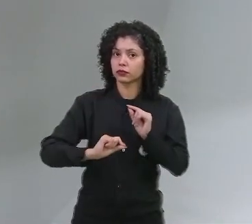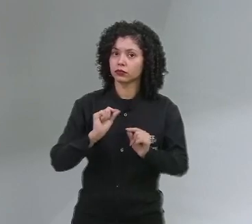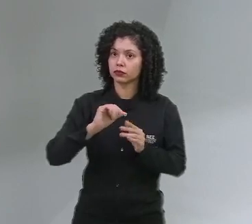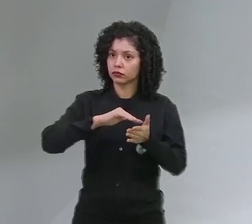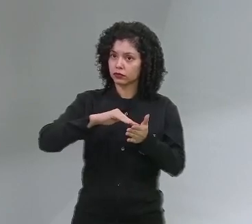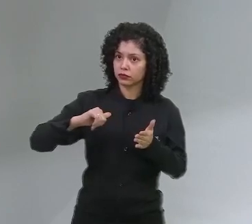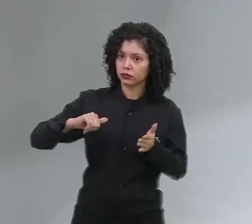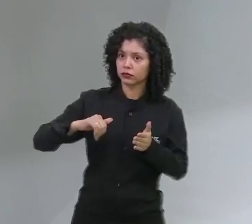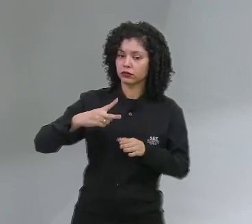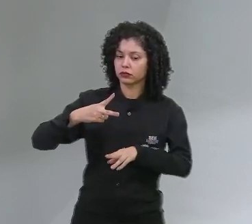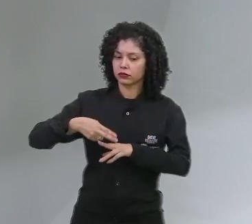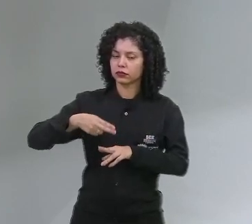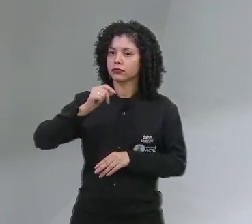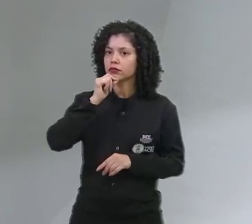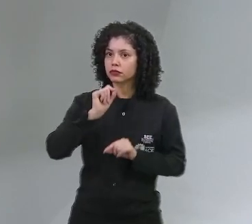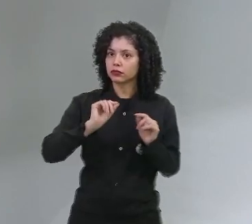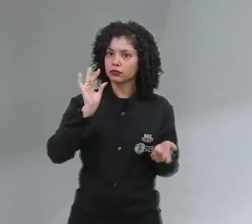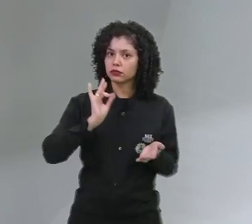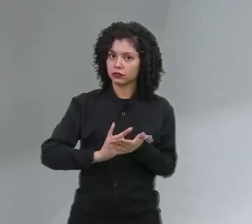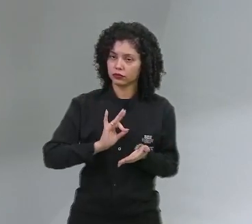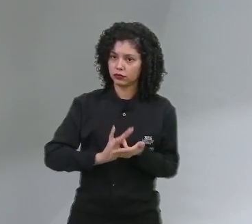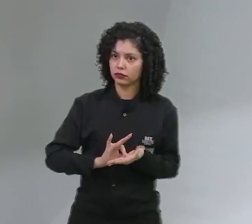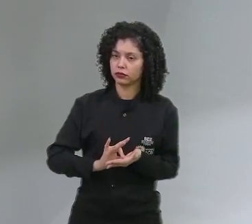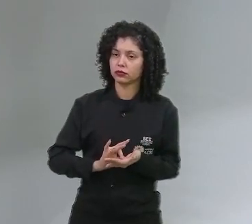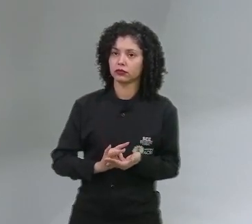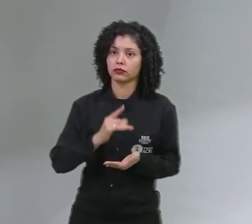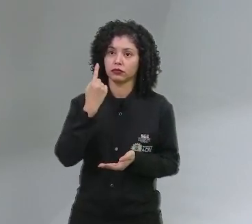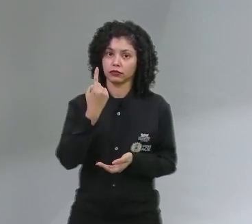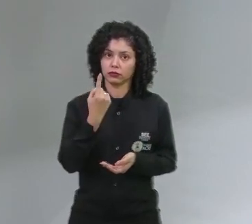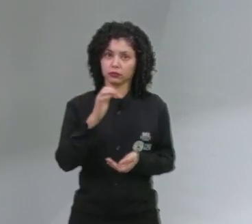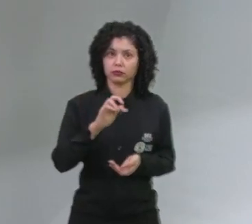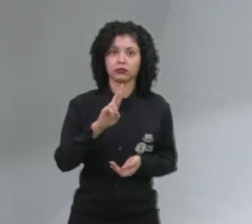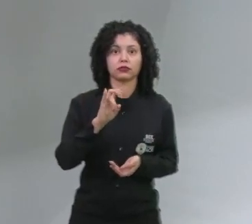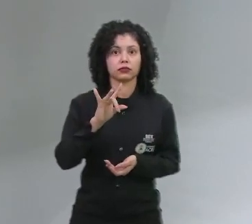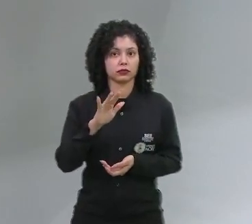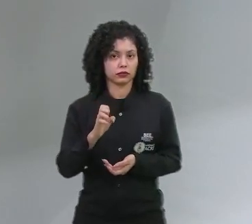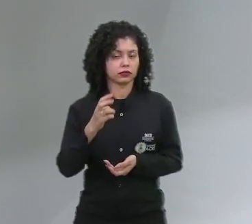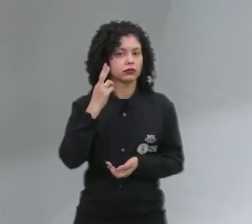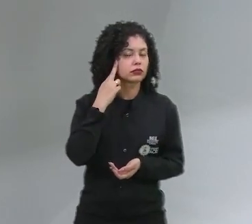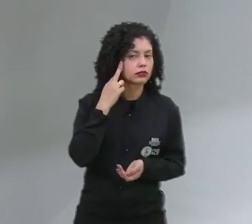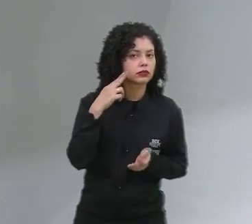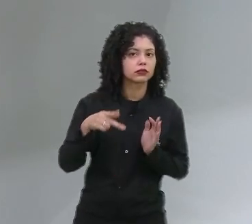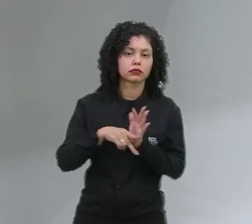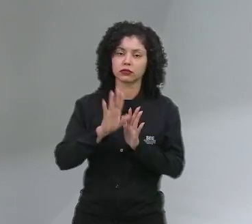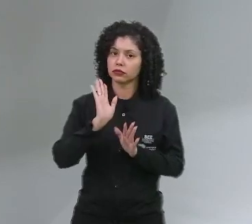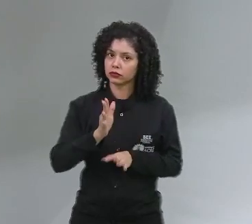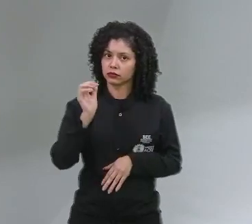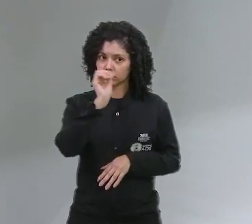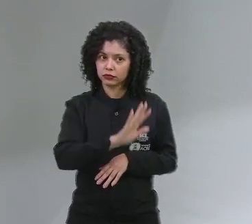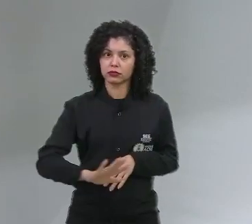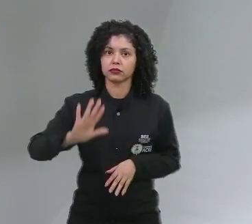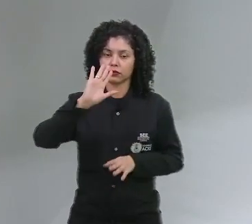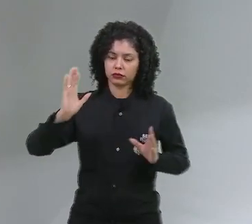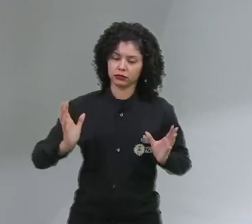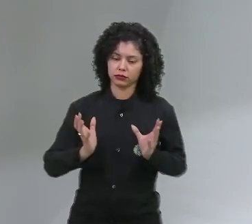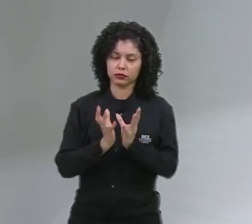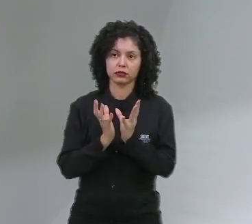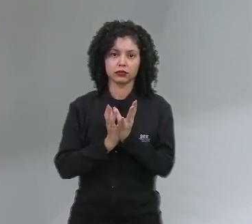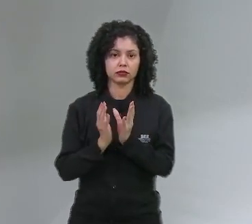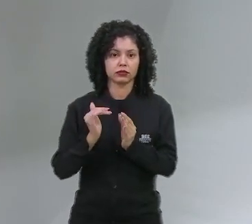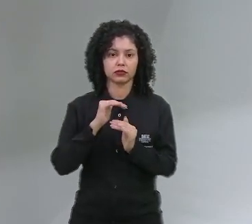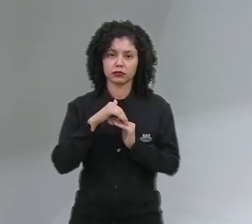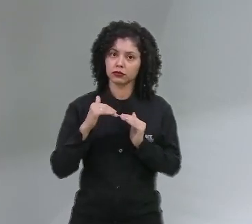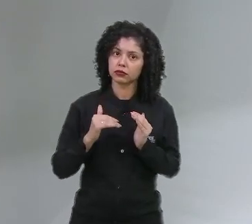tirar aquele recorte ali da realidade, uma realidade comum, geralmente ao coletivo, comum a